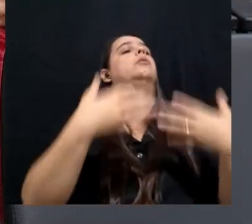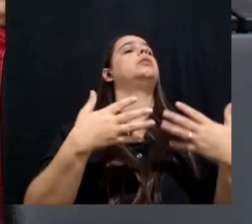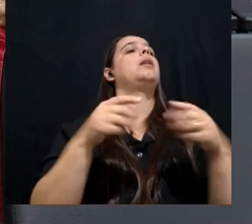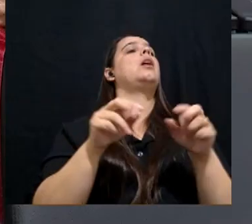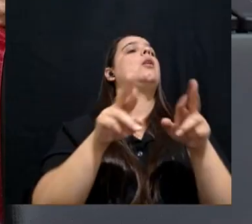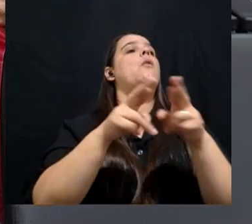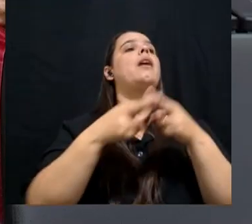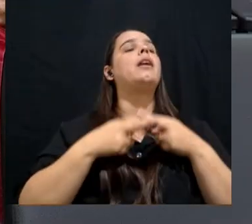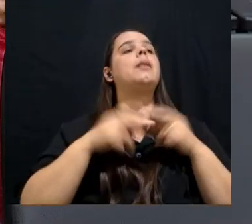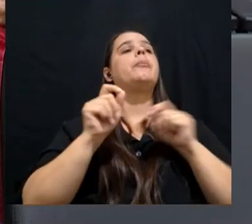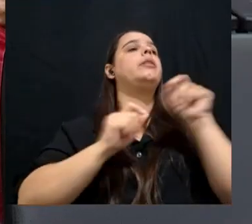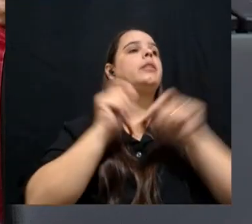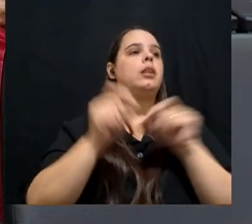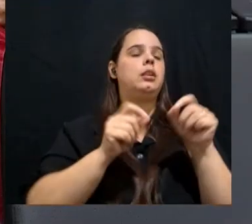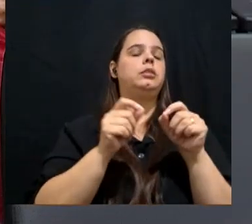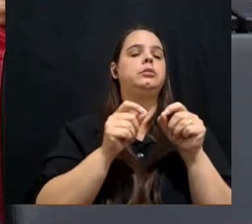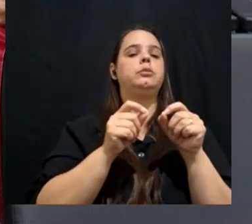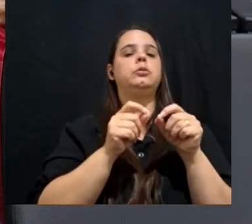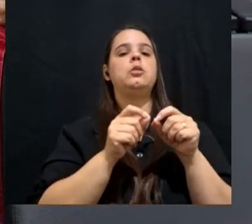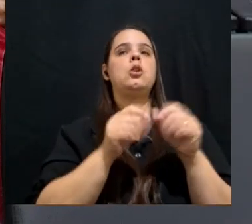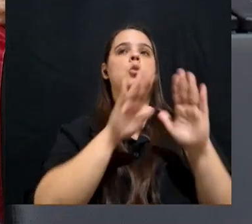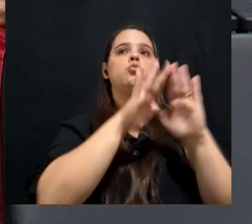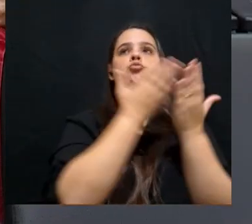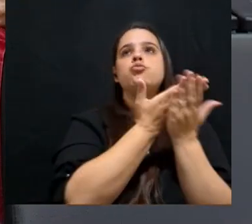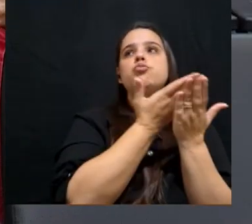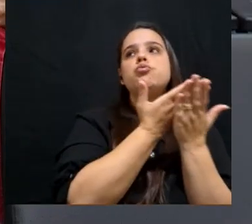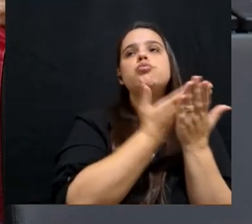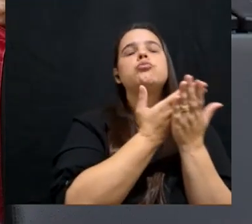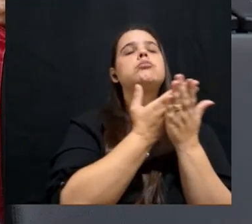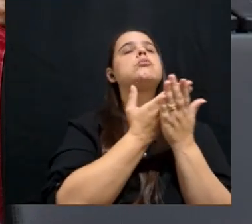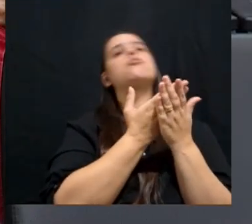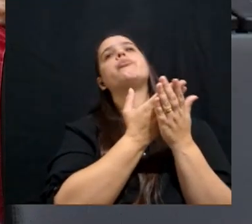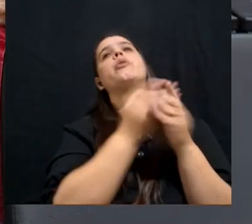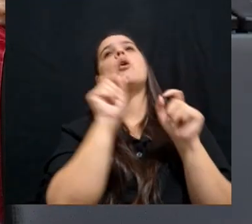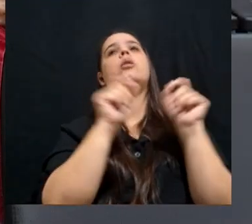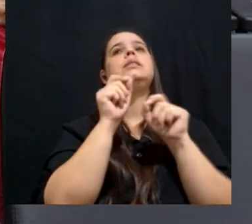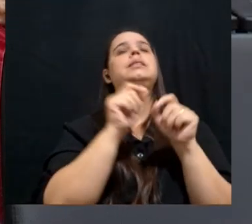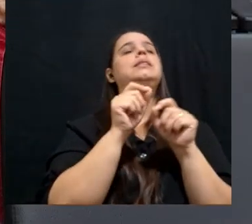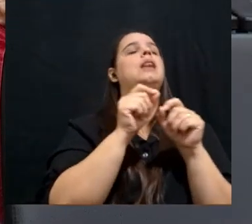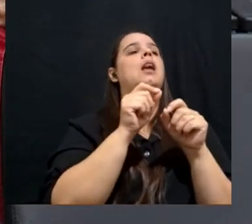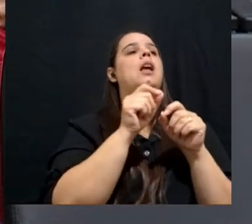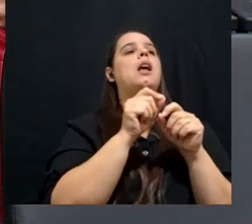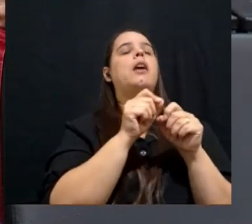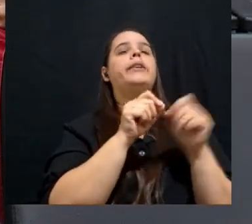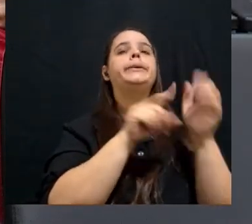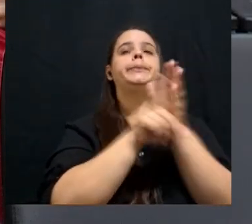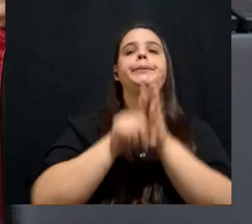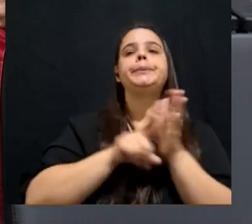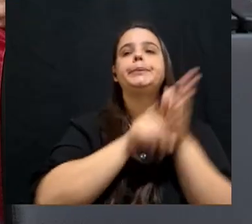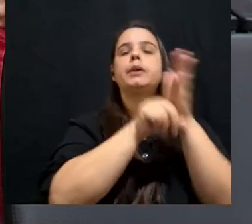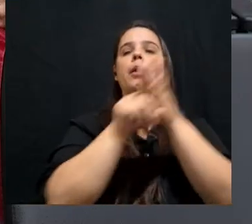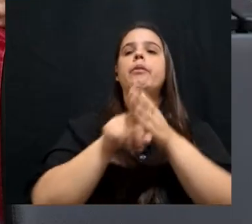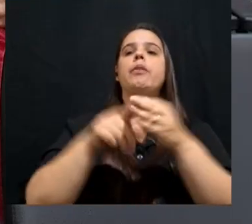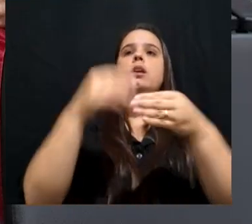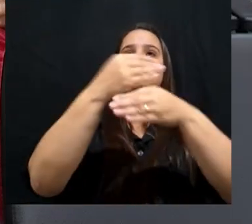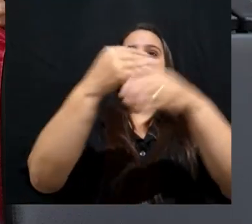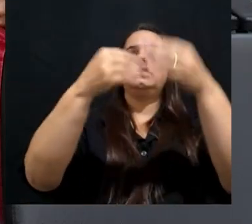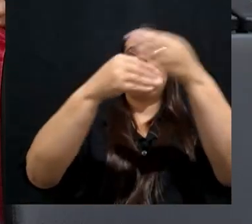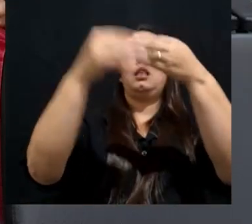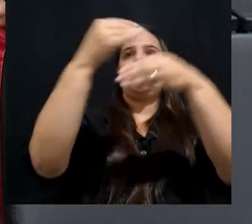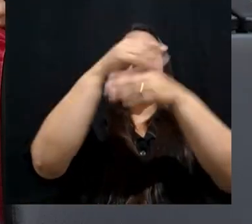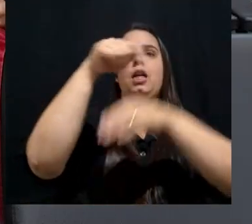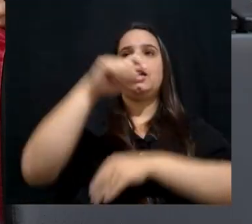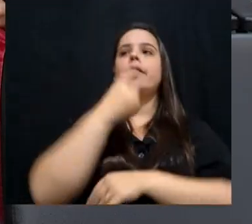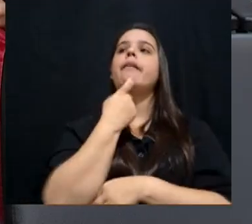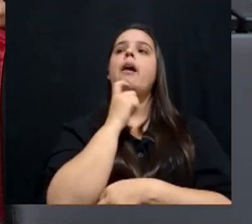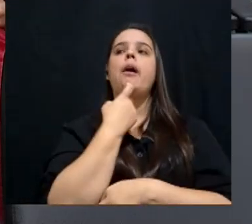de uma comissão de estudos para acompanhamento das obras e ações anti-enchente no município de Campinas, né?